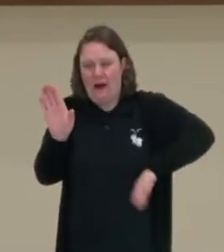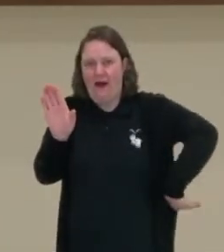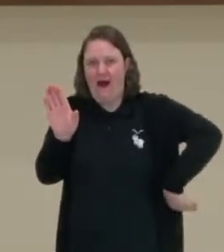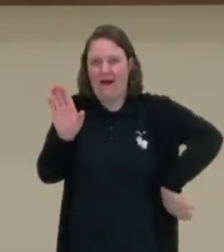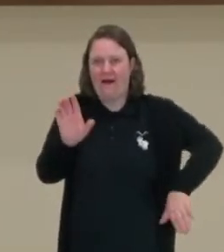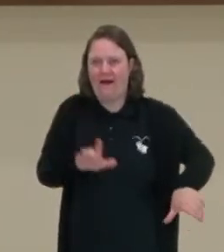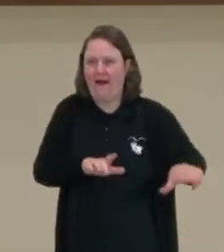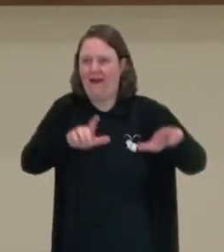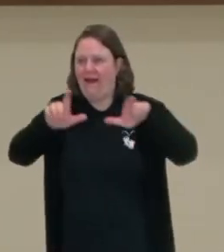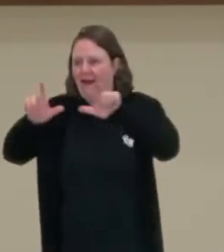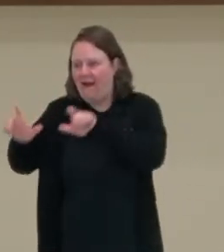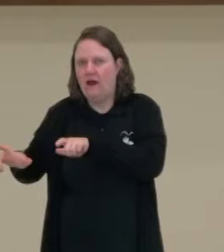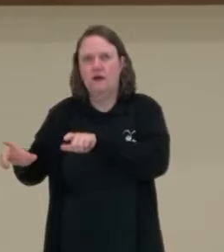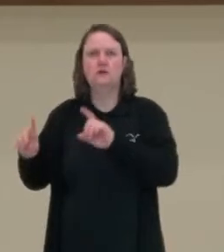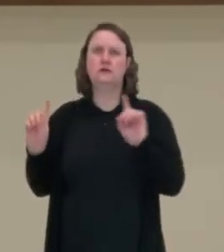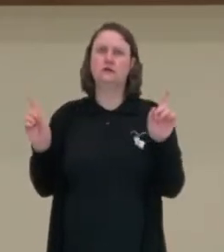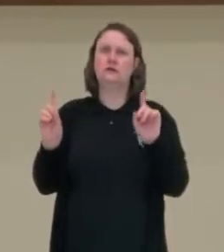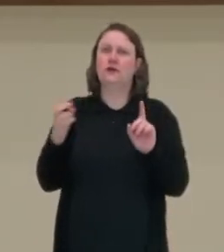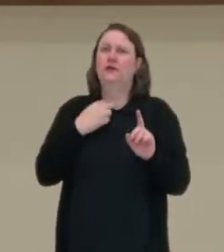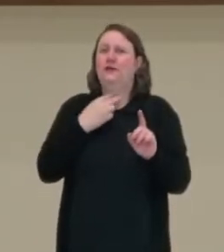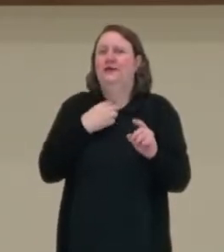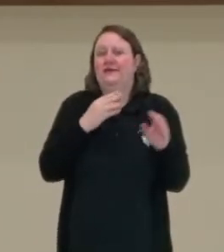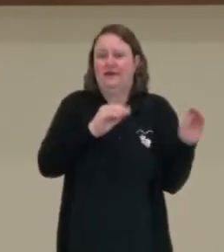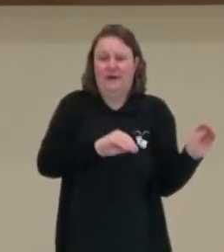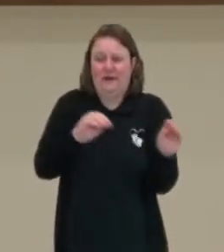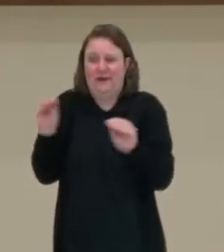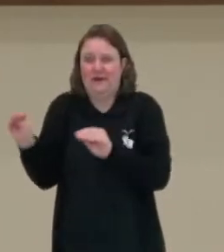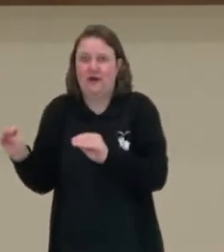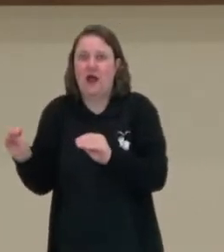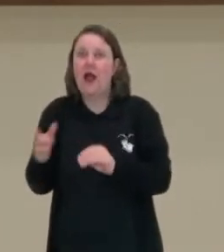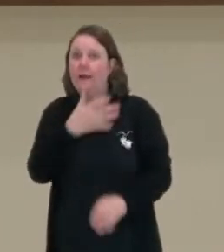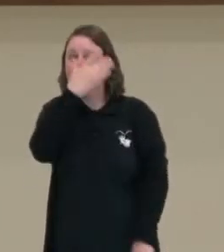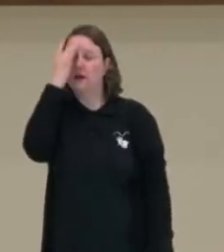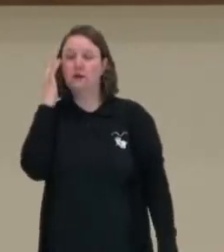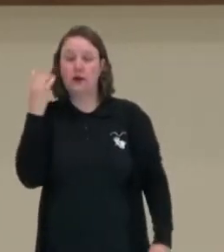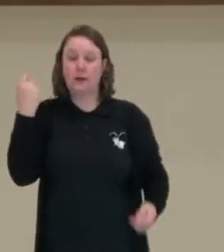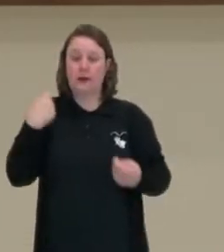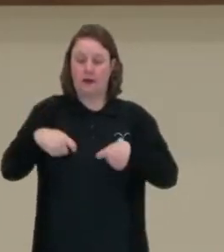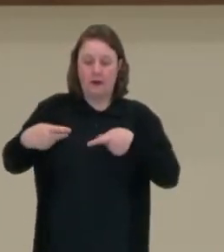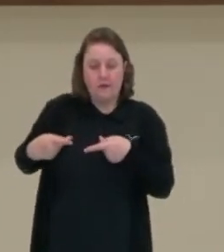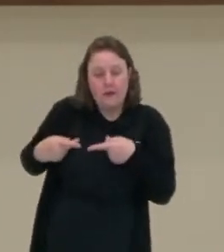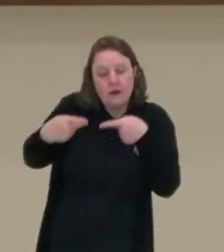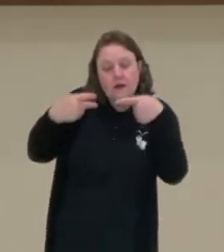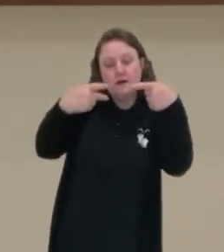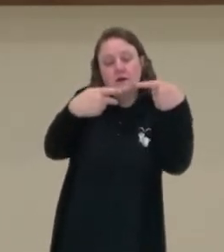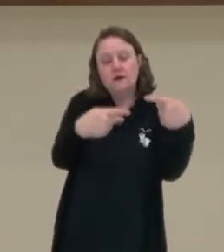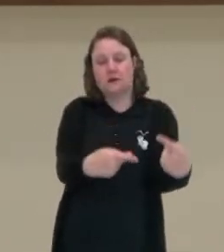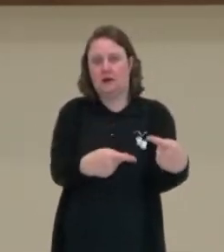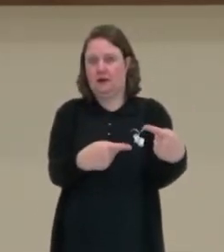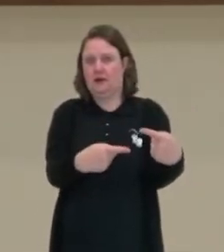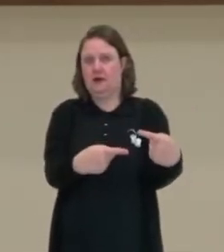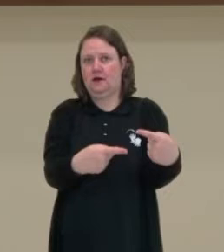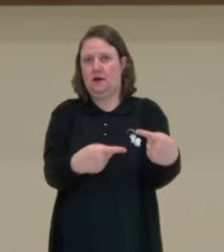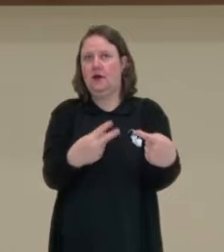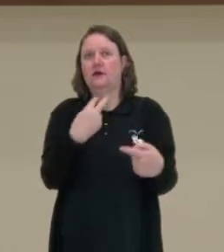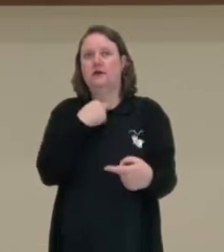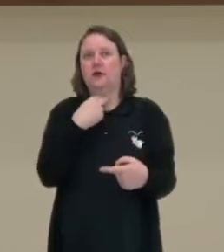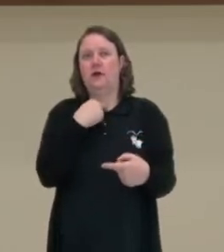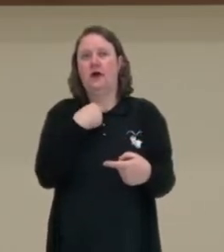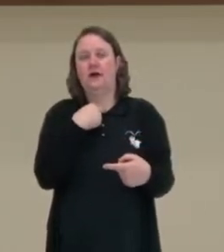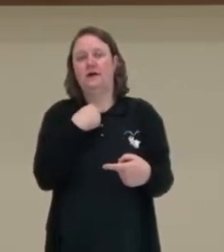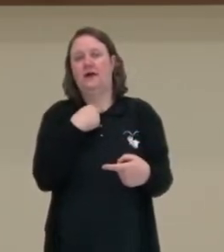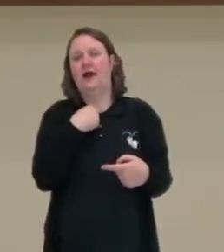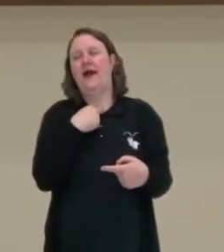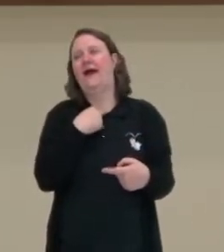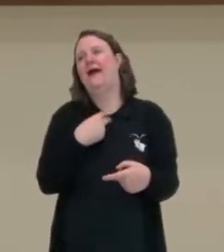para um museu. É o apreciador que tem que ir até ela sem recortar, fazer um recorte dela e